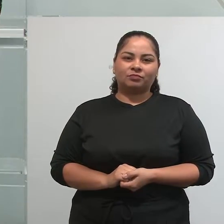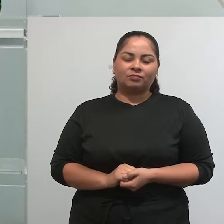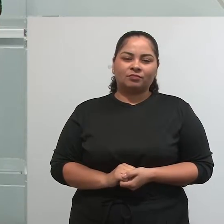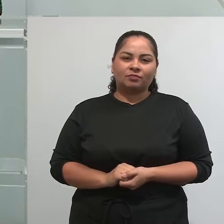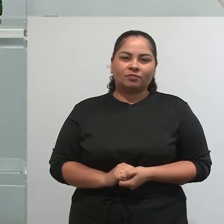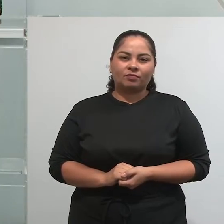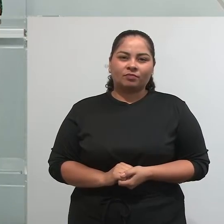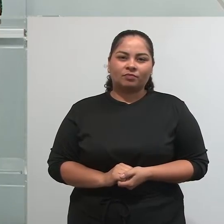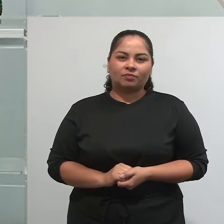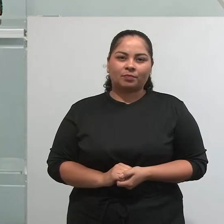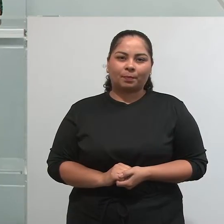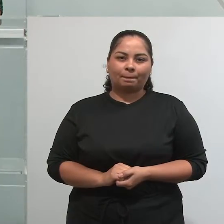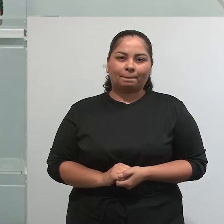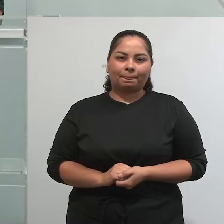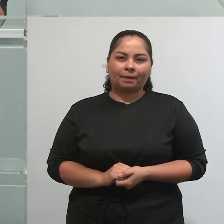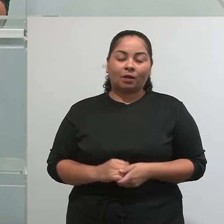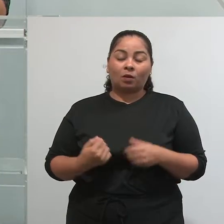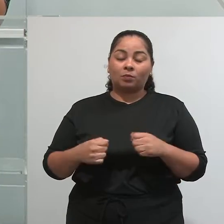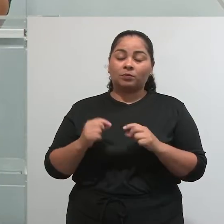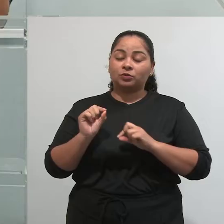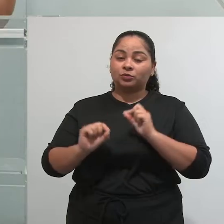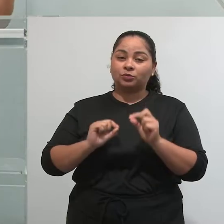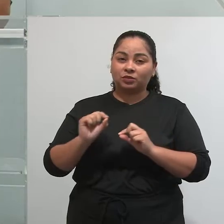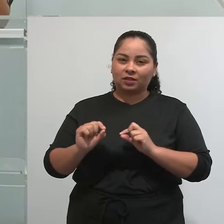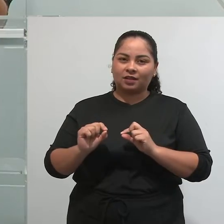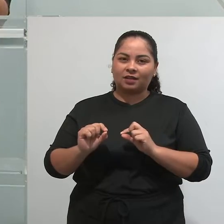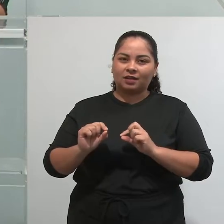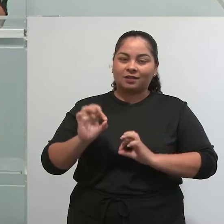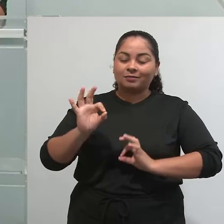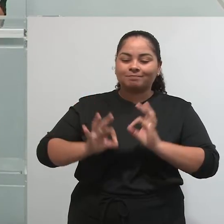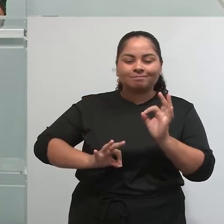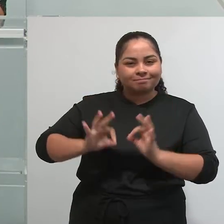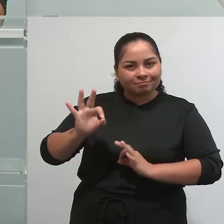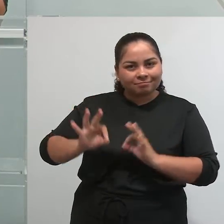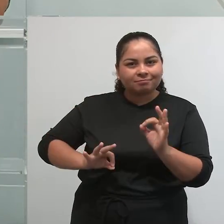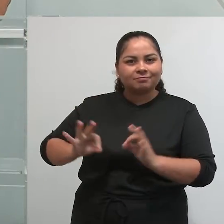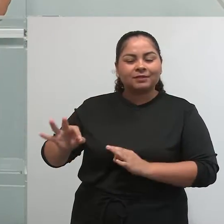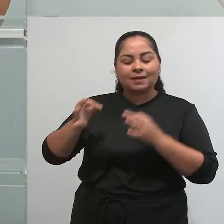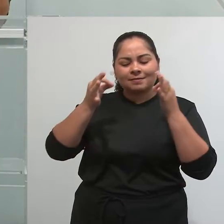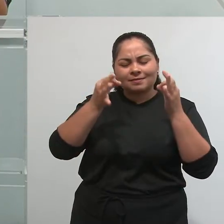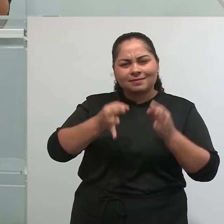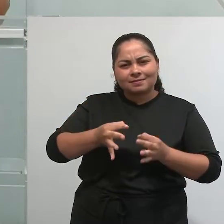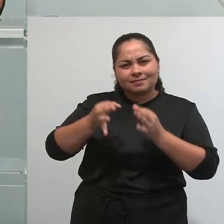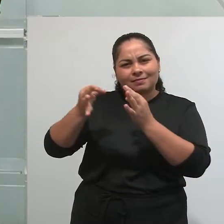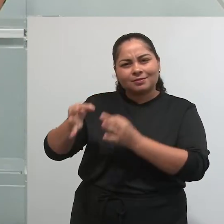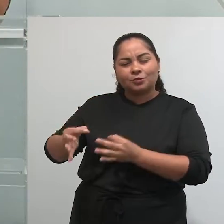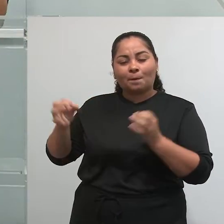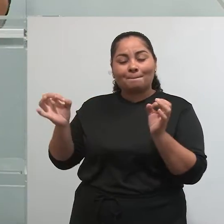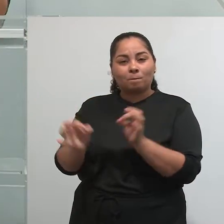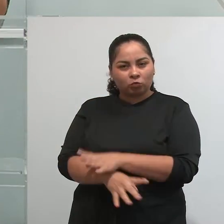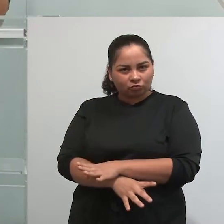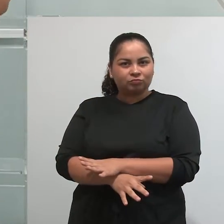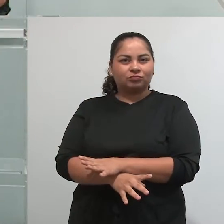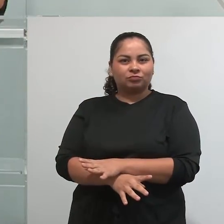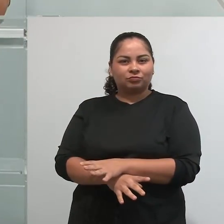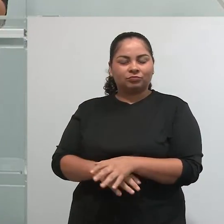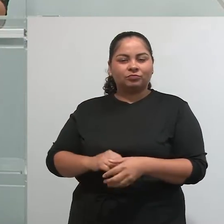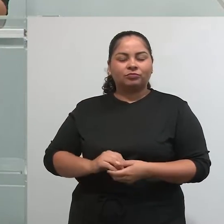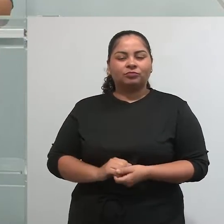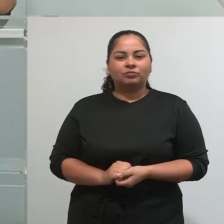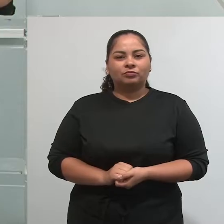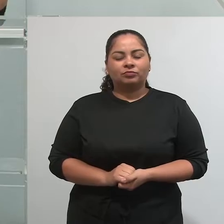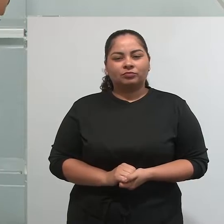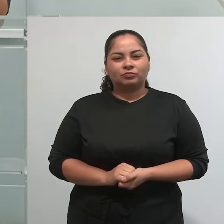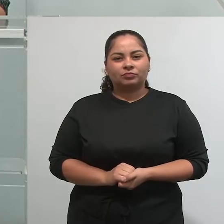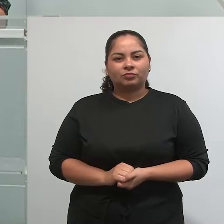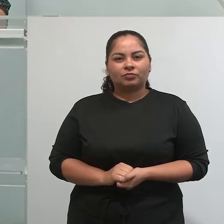porque isso que vai enriquecer o teu trabalho e vai te dar também um norte. Lembra quando eu falo de planejamento? É planejar,